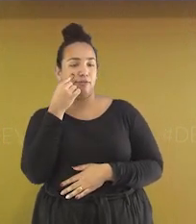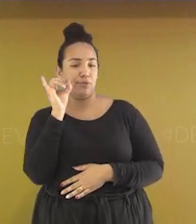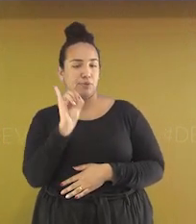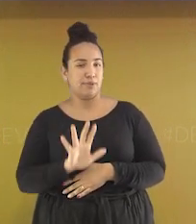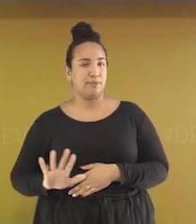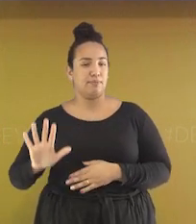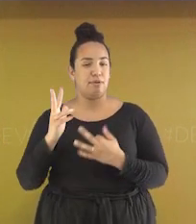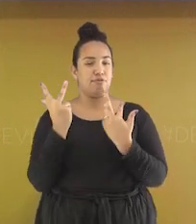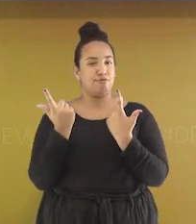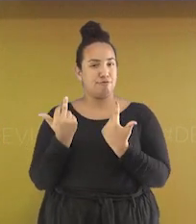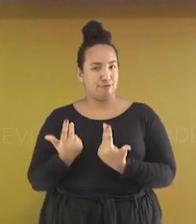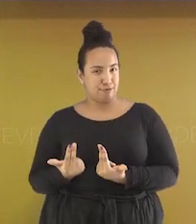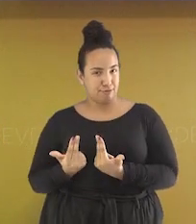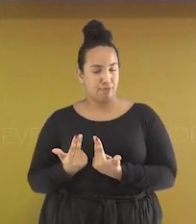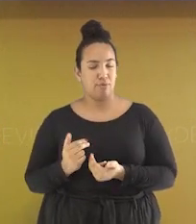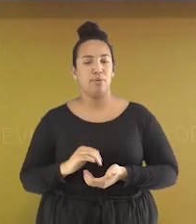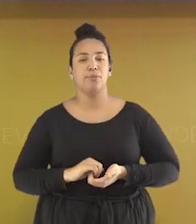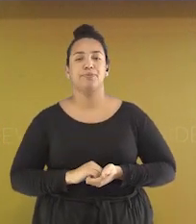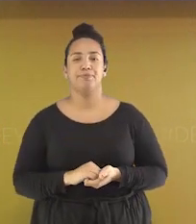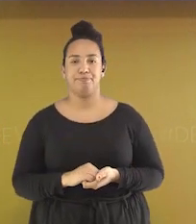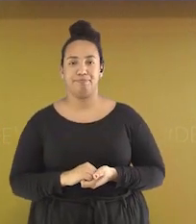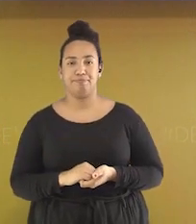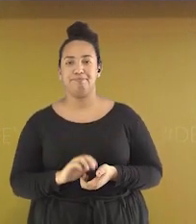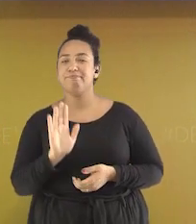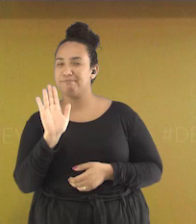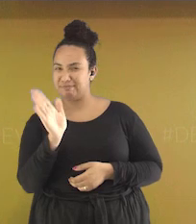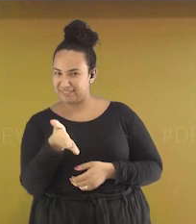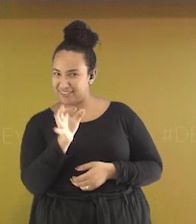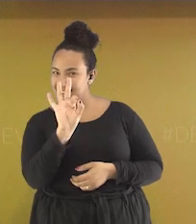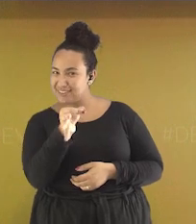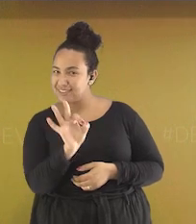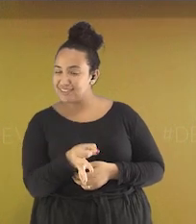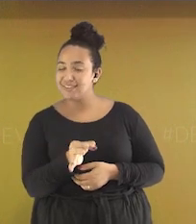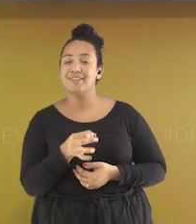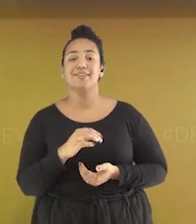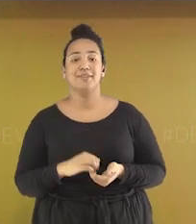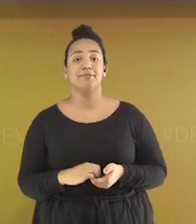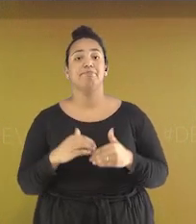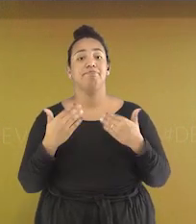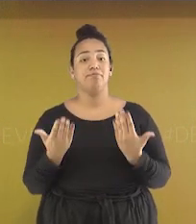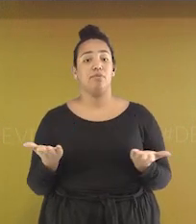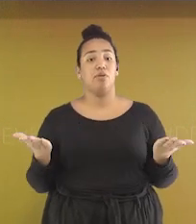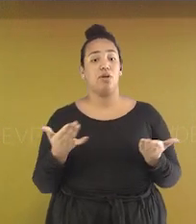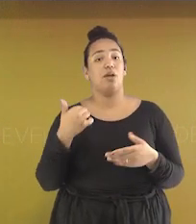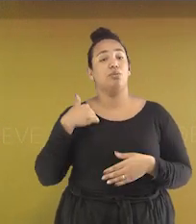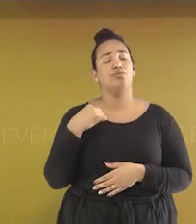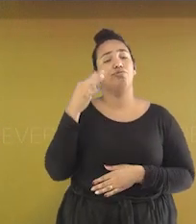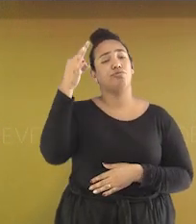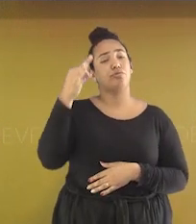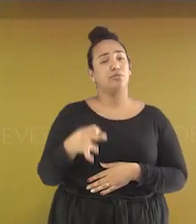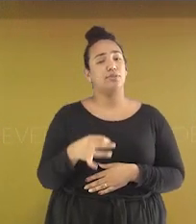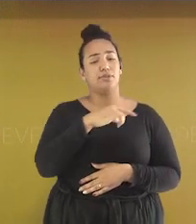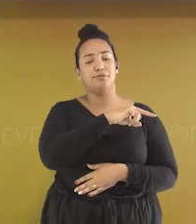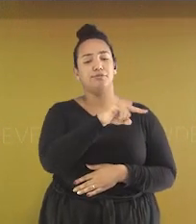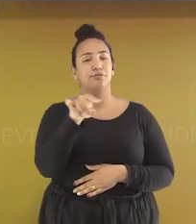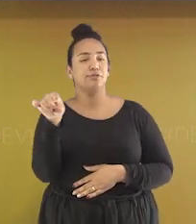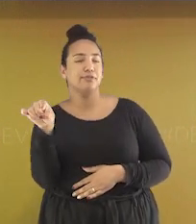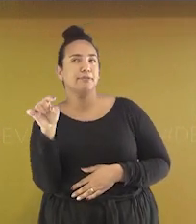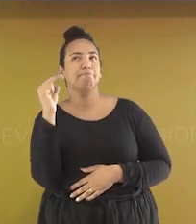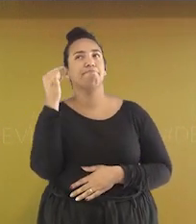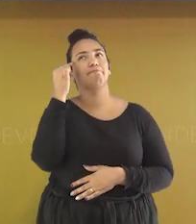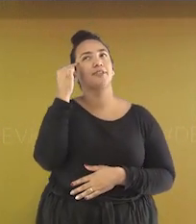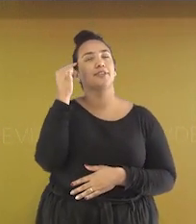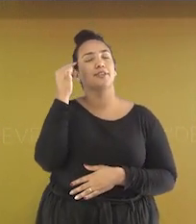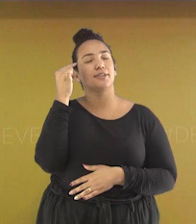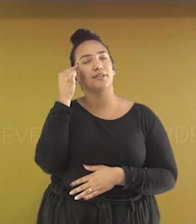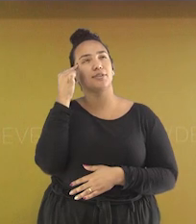alguma imagem parecida com essa em algum lugar? Já, né? E aí, eu tenho certeza que na sua